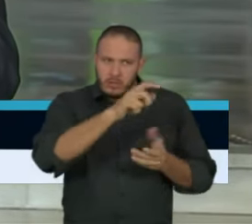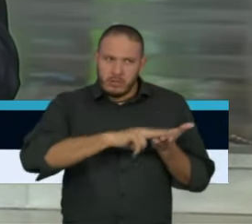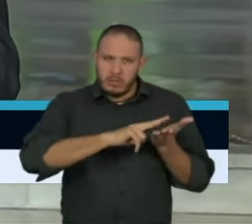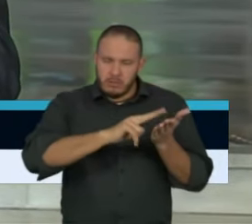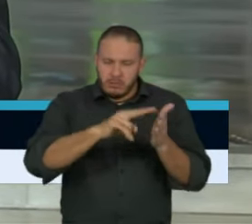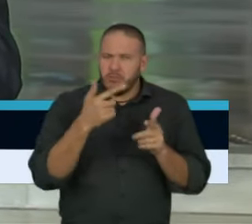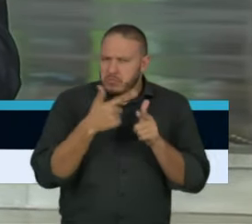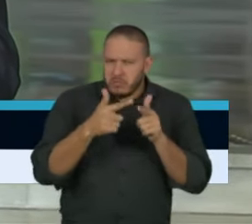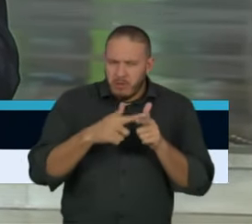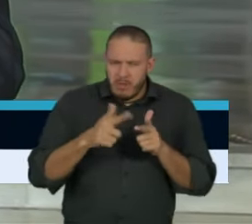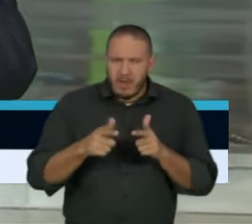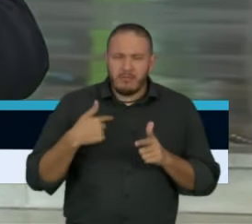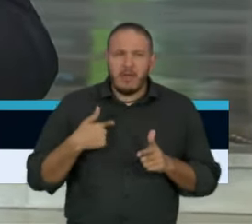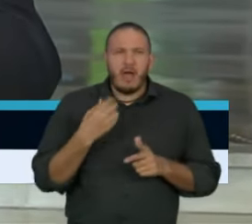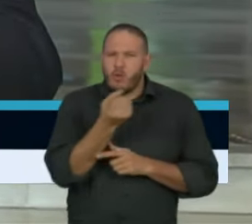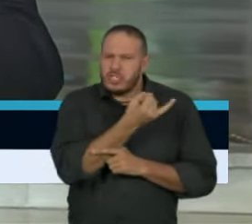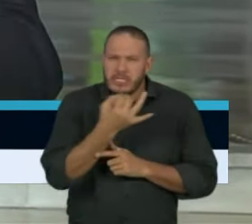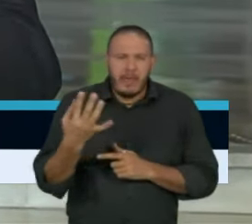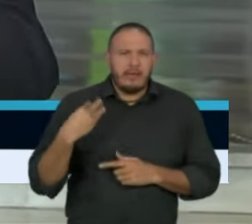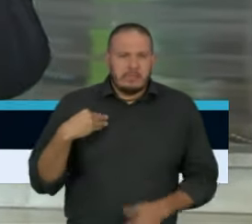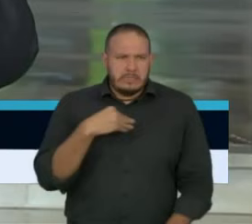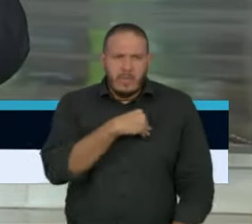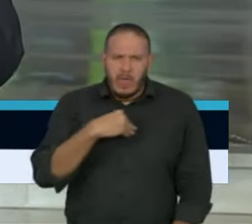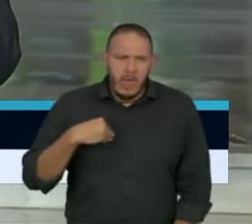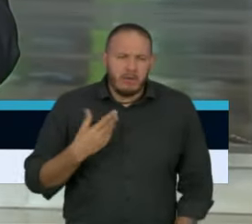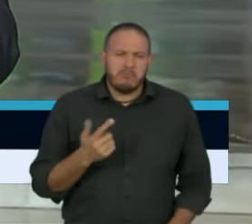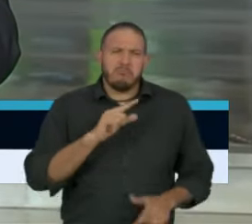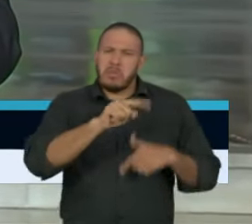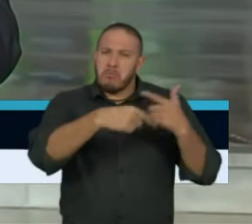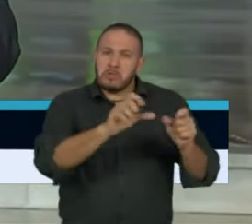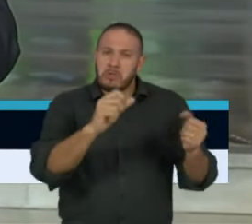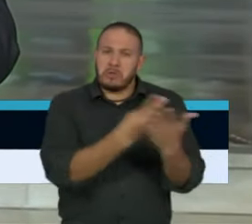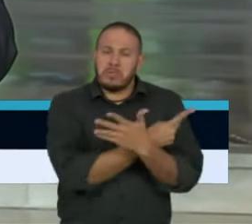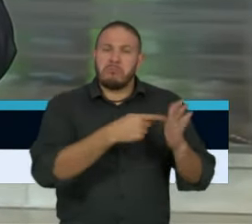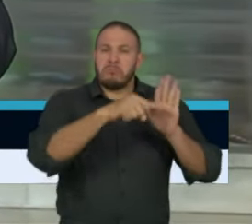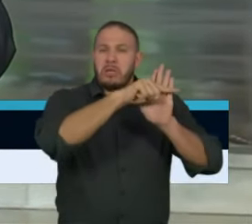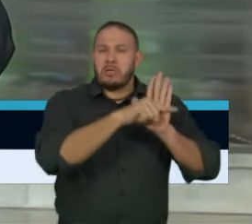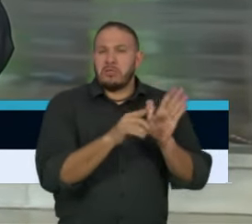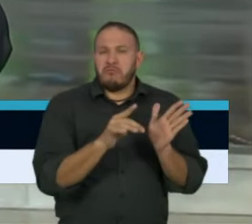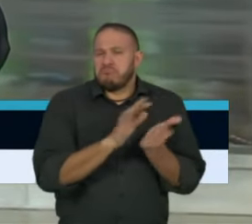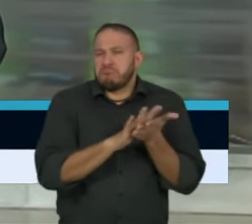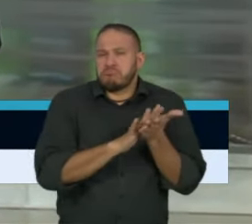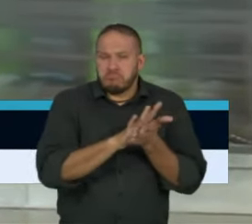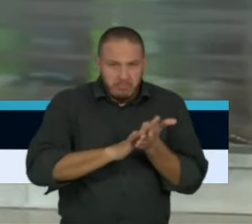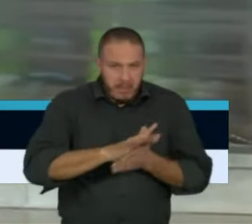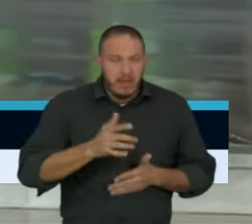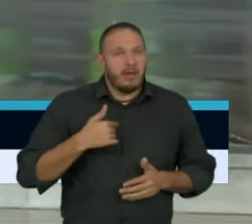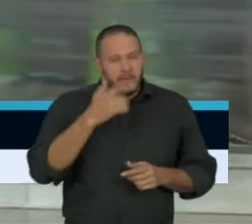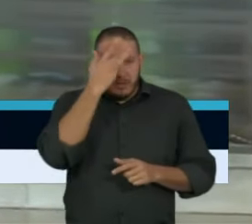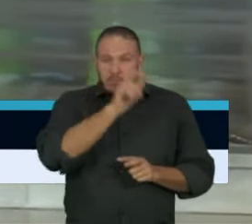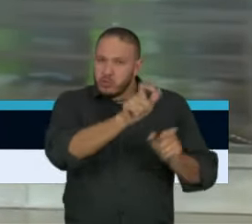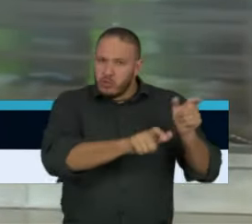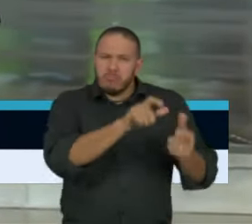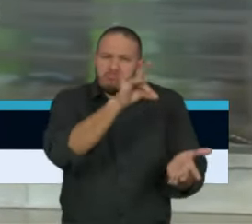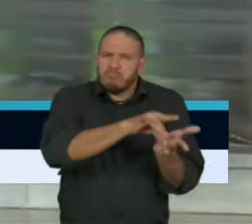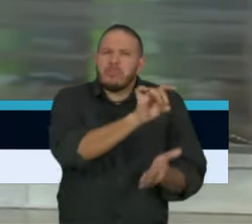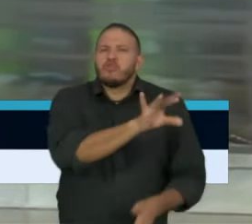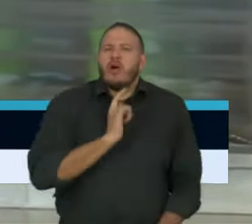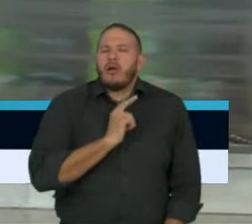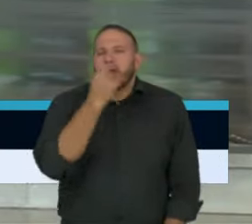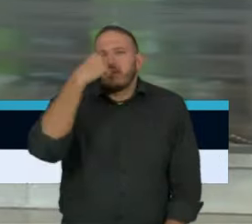que a gente aumente o número de exames, porque os exames serão negativos para aqueles que, de fato, têm um quadro clínico de gripe.